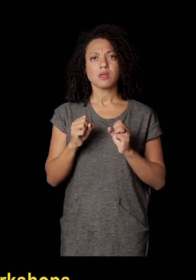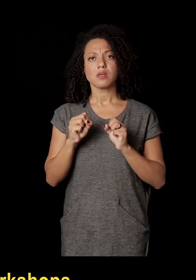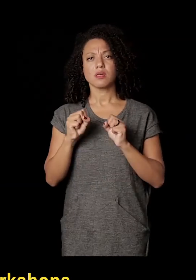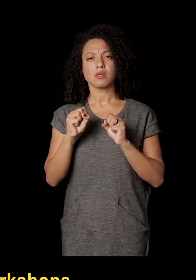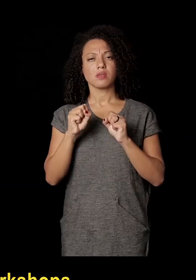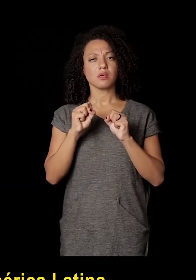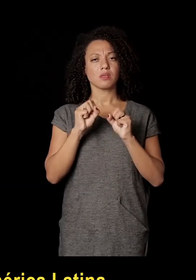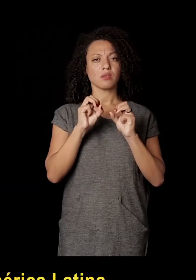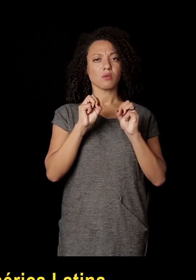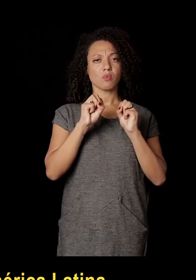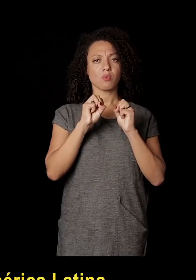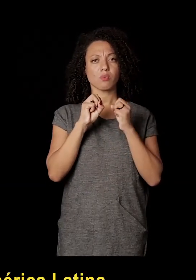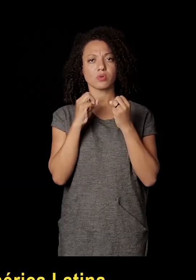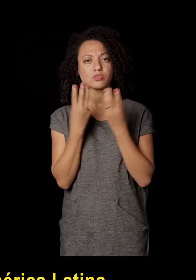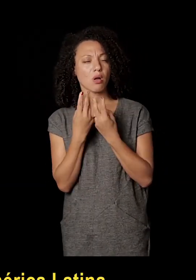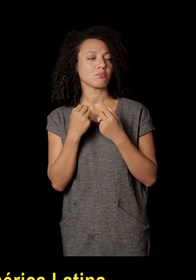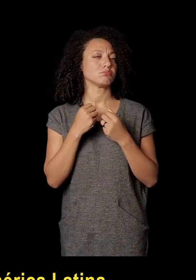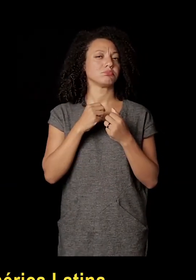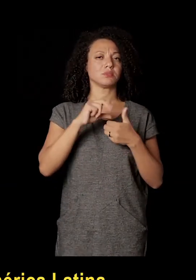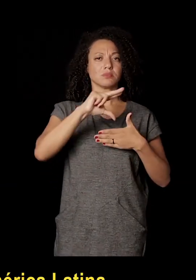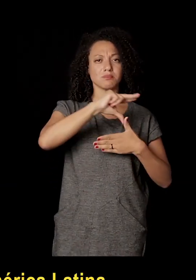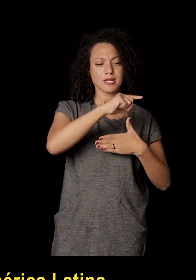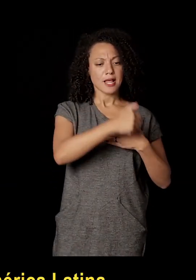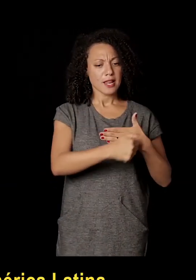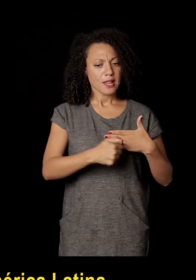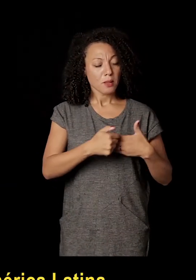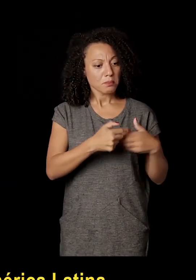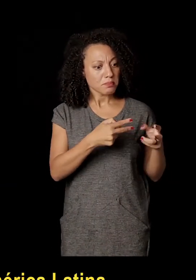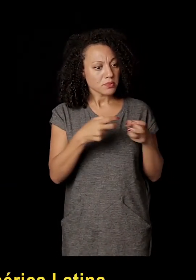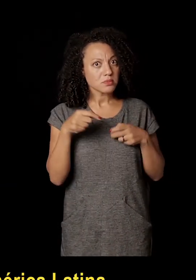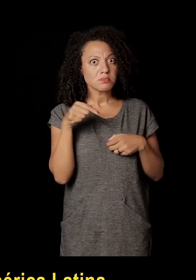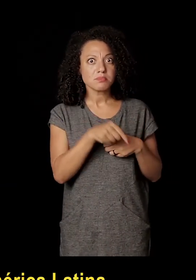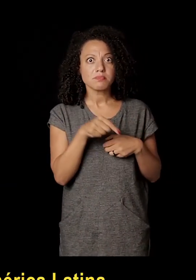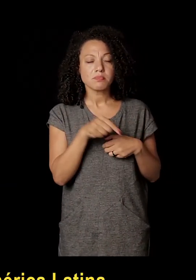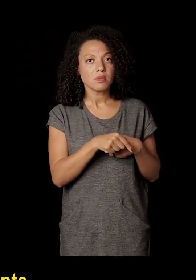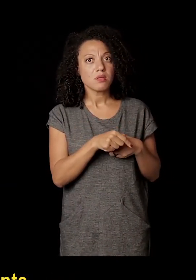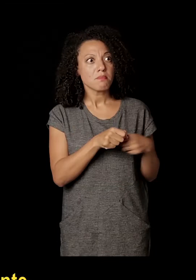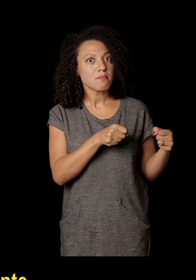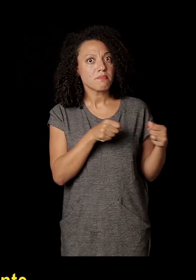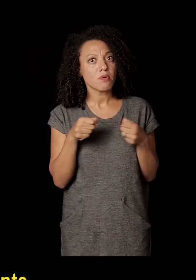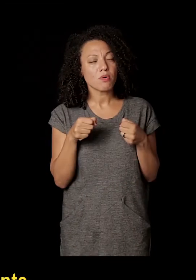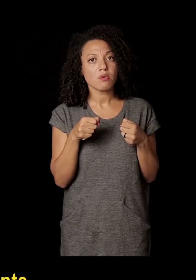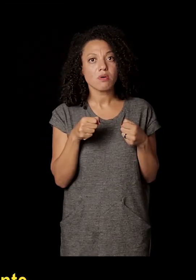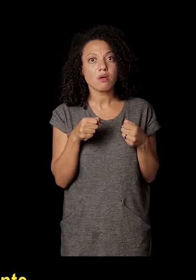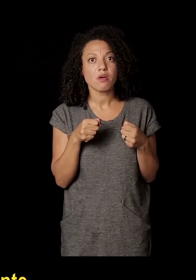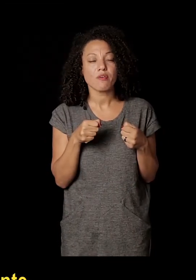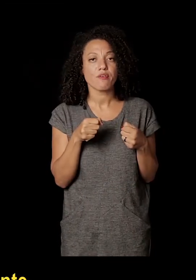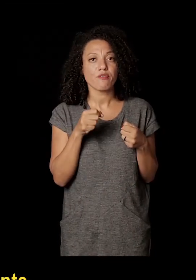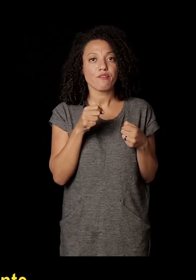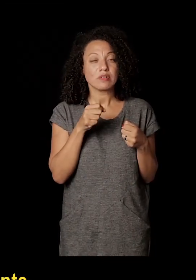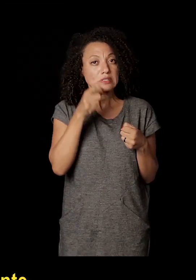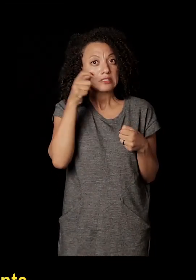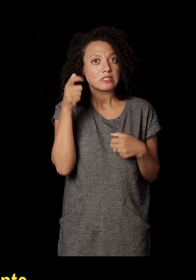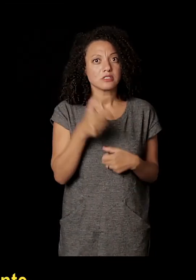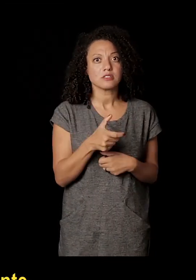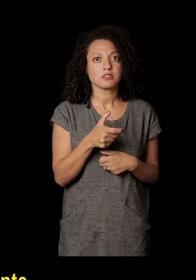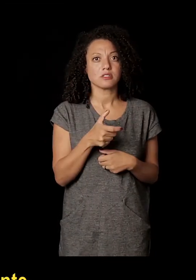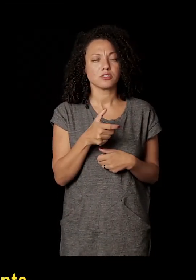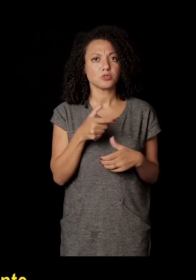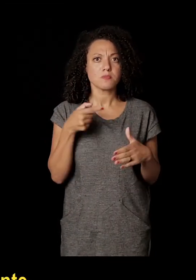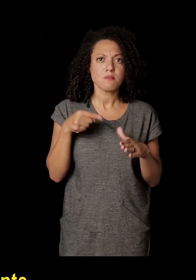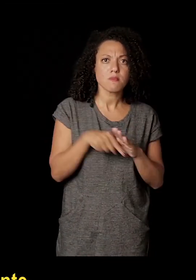América Latina e me di cuenta que o que se hacía en América Latina era muchísimo más potente, muchísimo más interesante, muchísimo